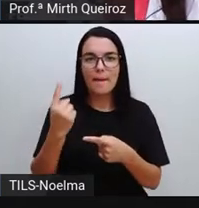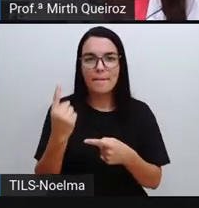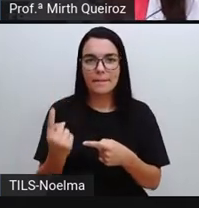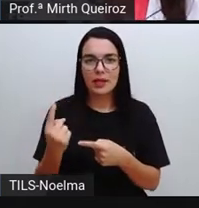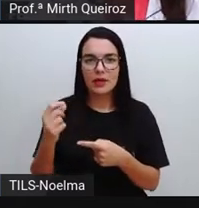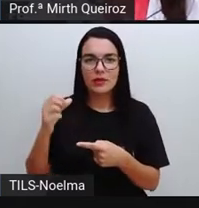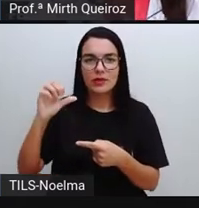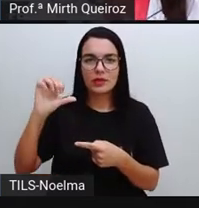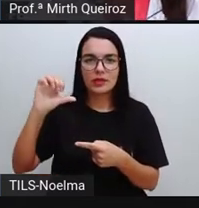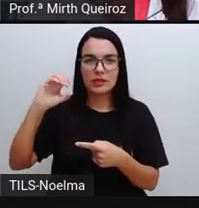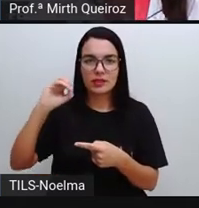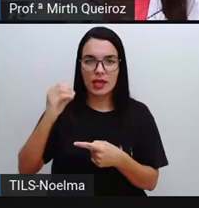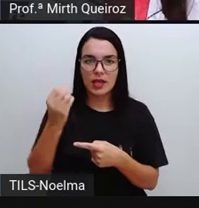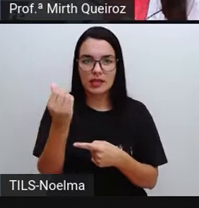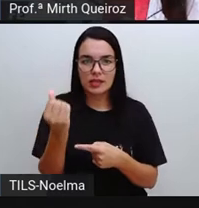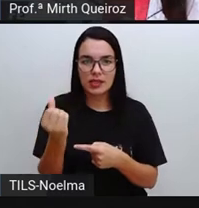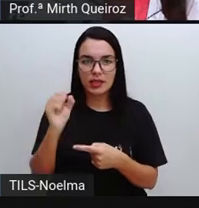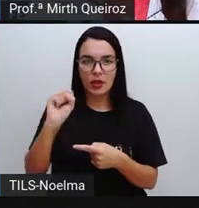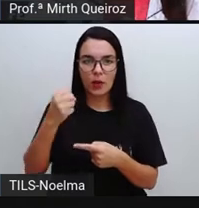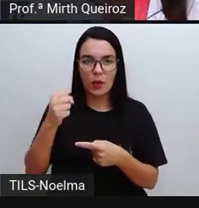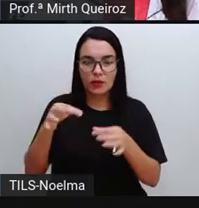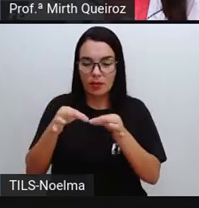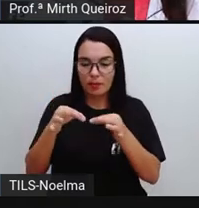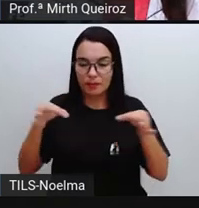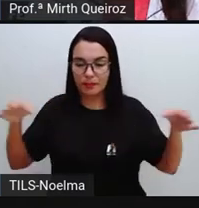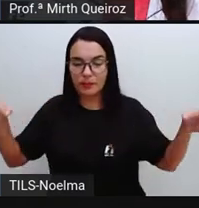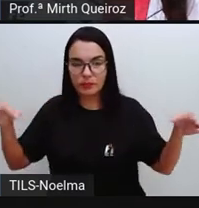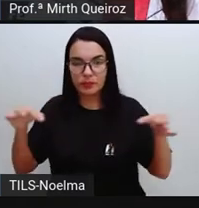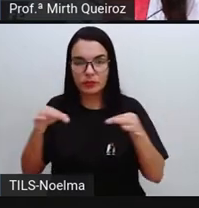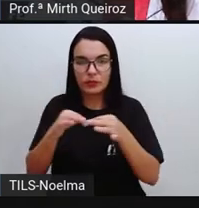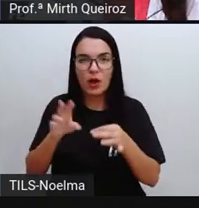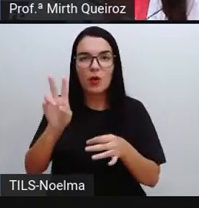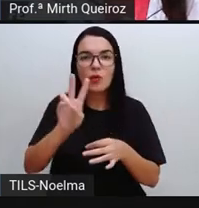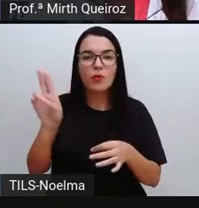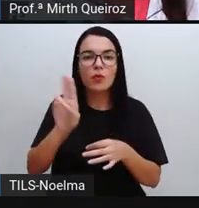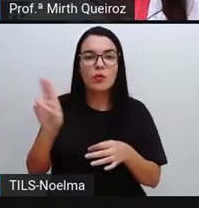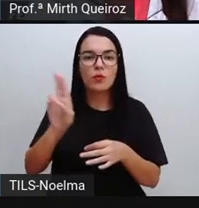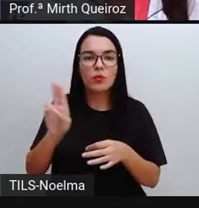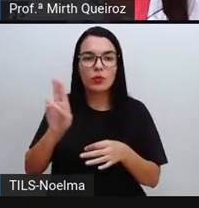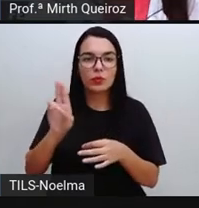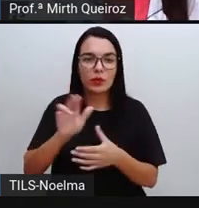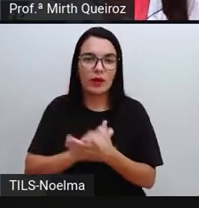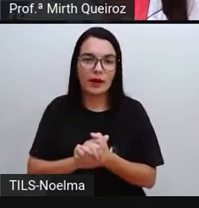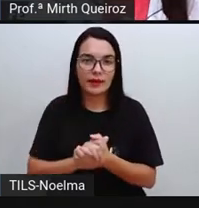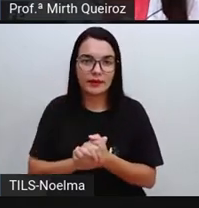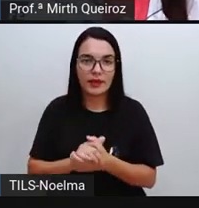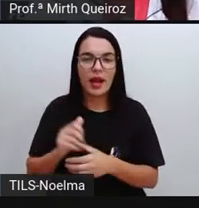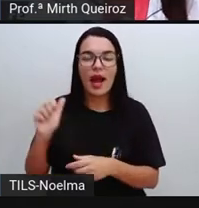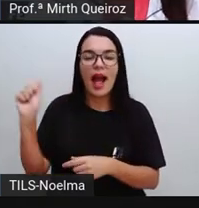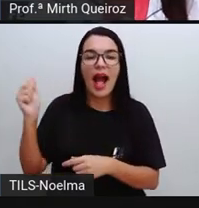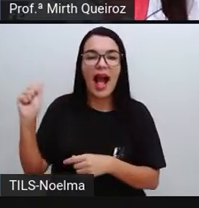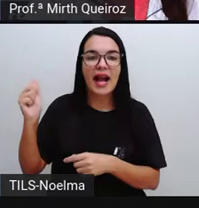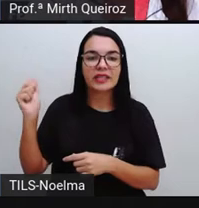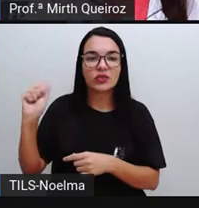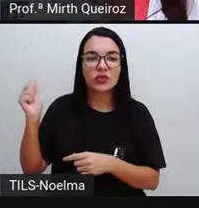1.068 quilômetros, né? Nós temos aí de faixa de terra, né? A Argentina,